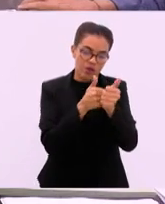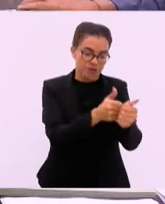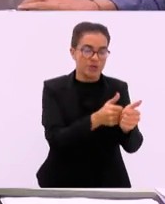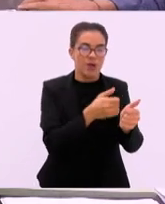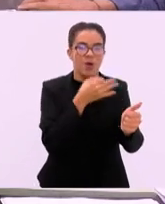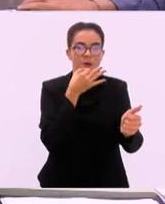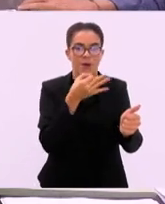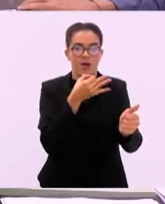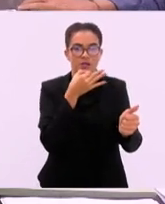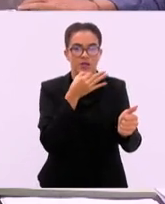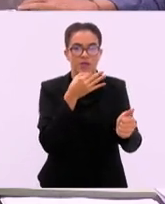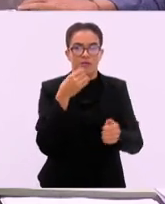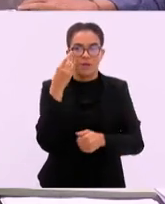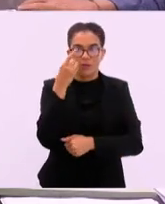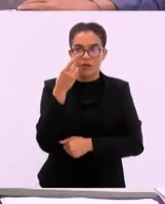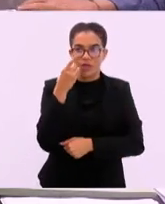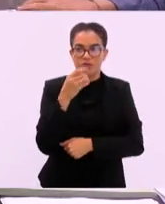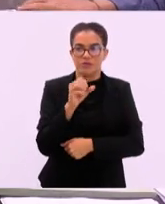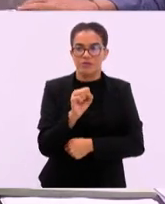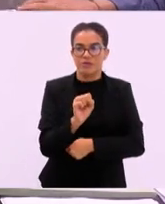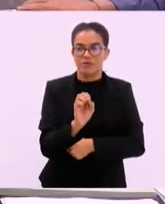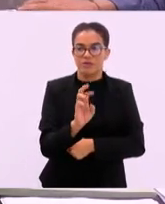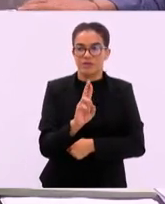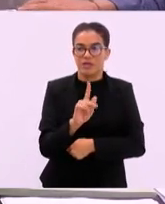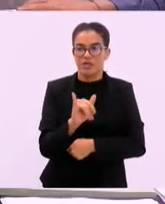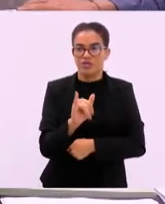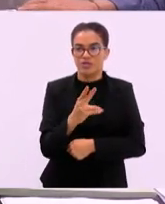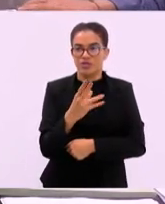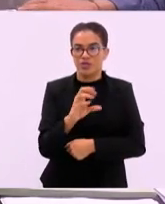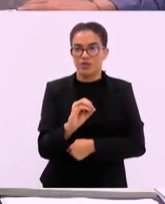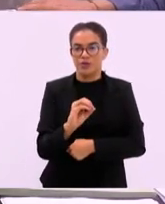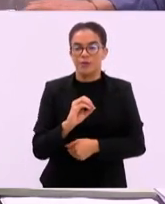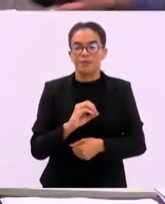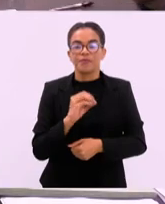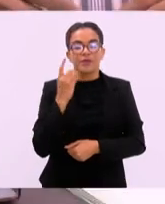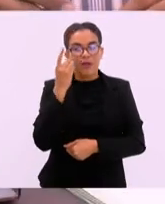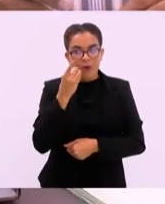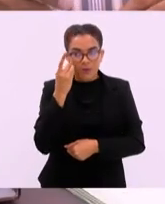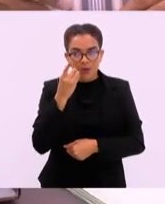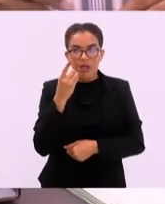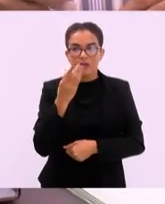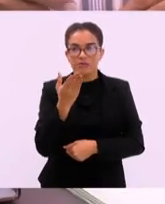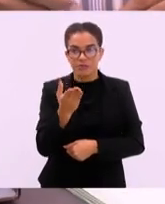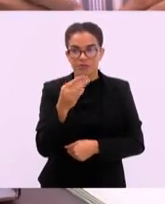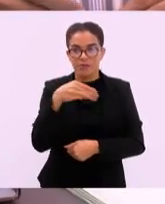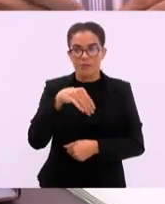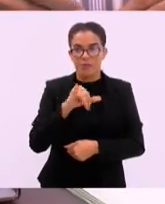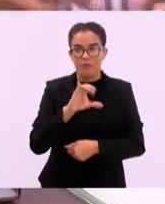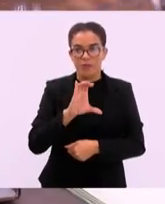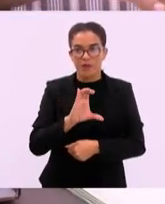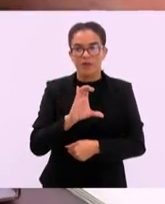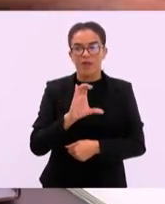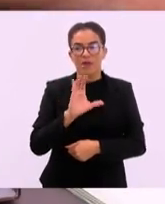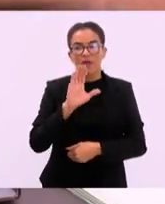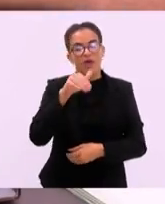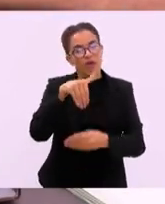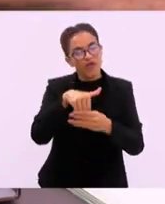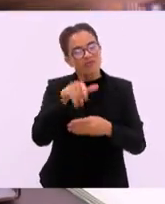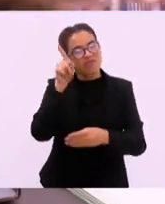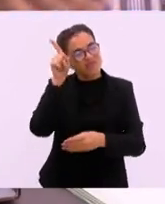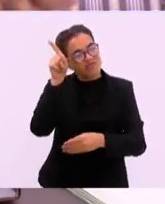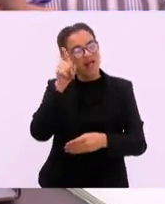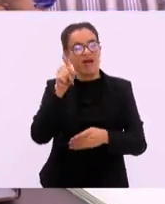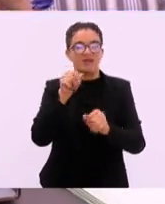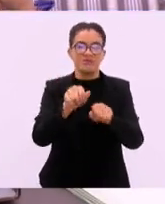parecer original, deputado doutor Serginho. Acompanho o parecer original. Deputado Mink. Também voto. Eu vou emendar em plenário